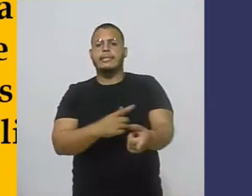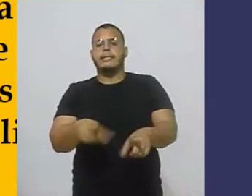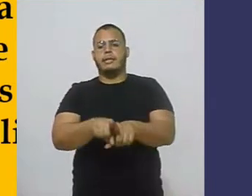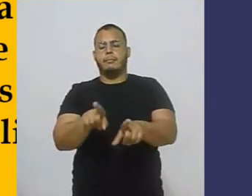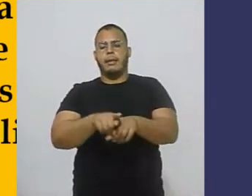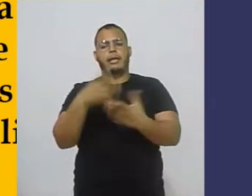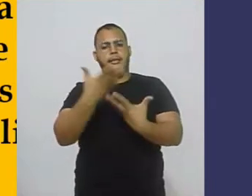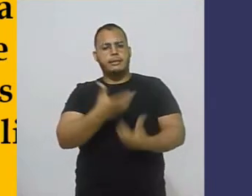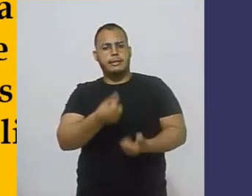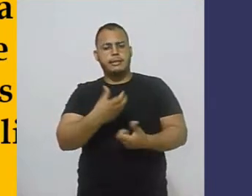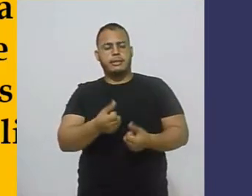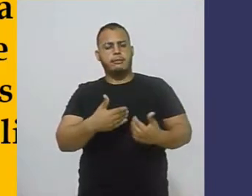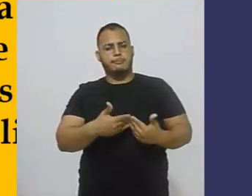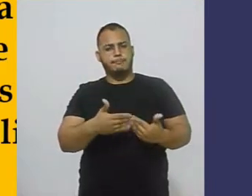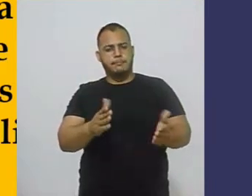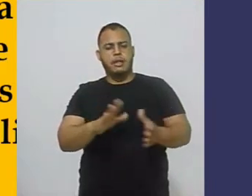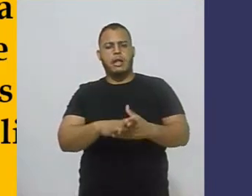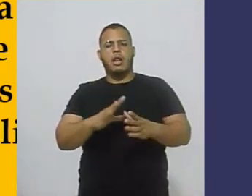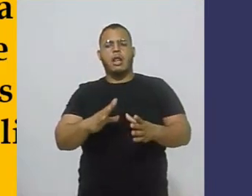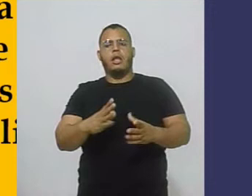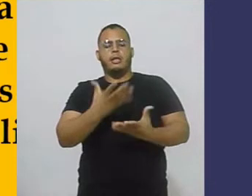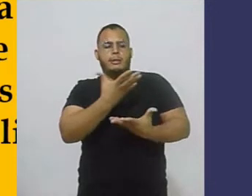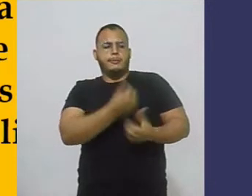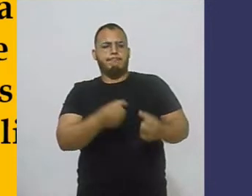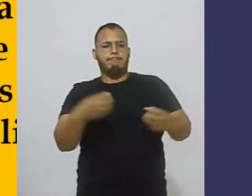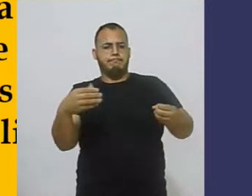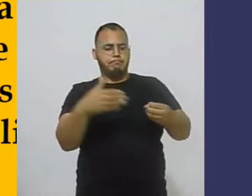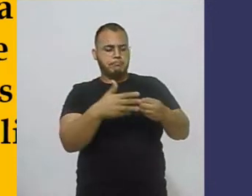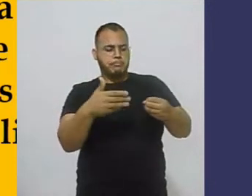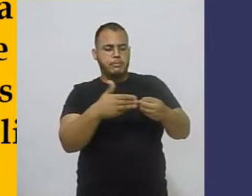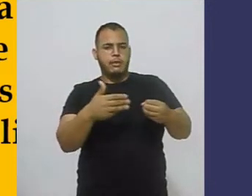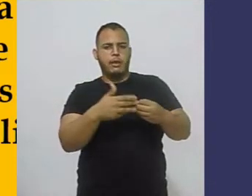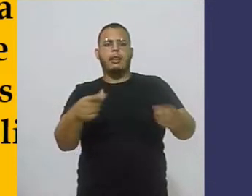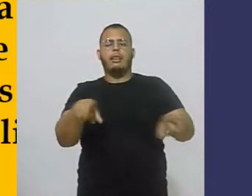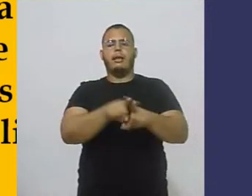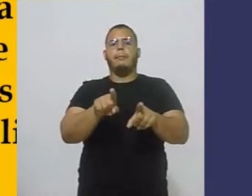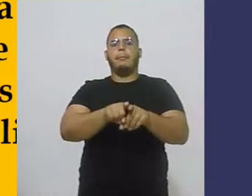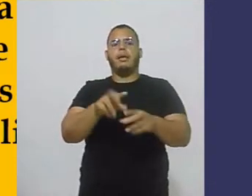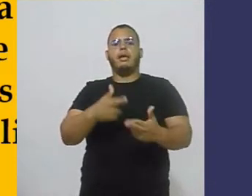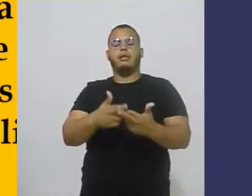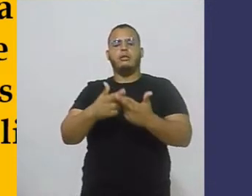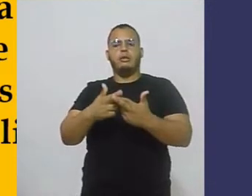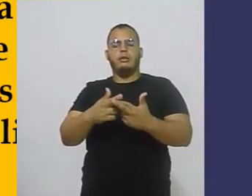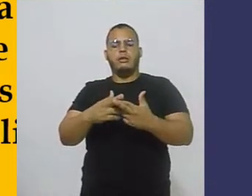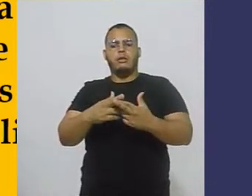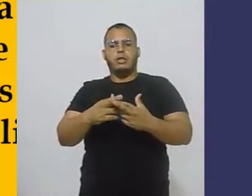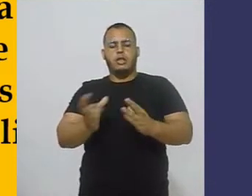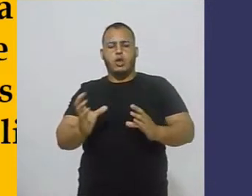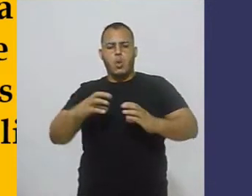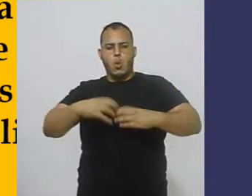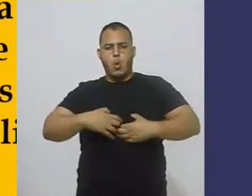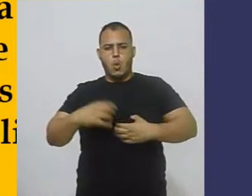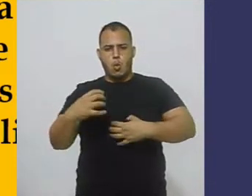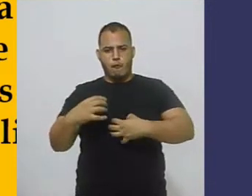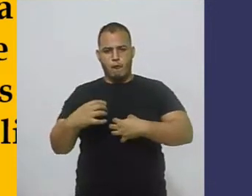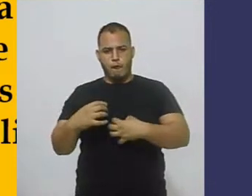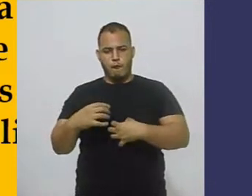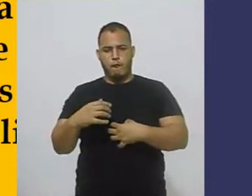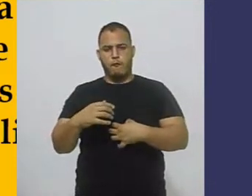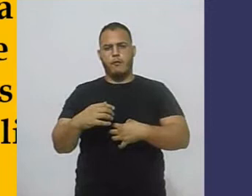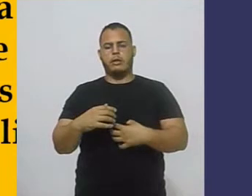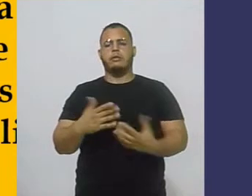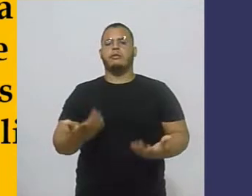com que essa substância seja absorvida pelas células e armazenada no fígado na forma de glicogênio,